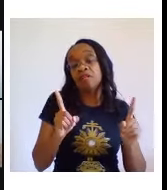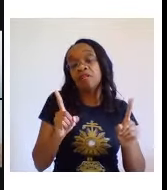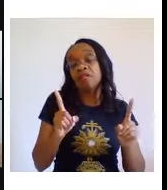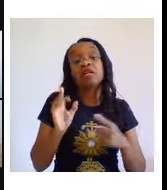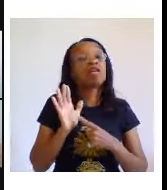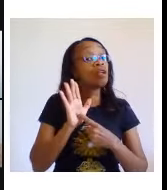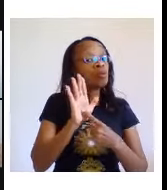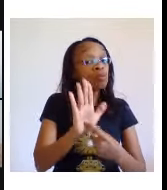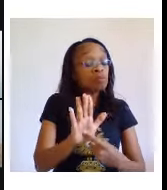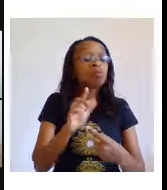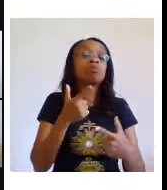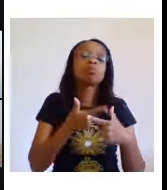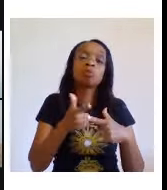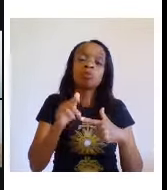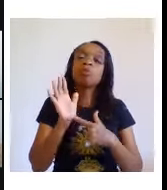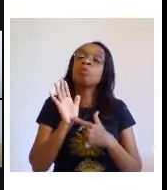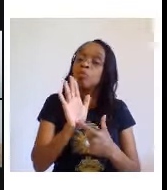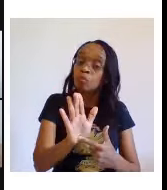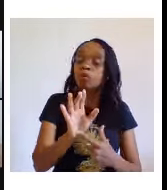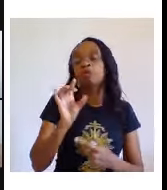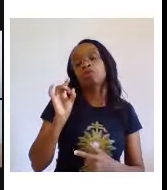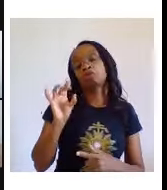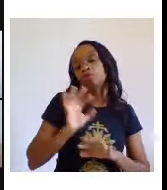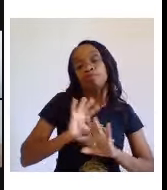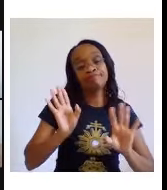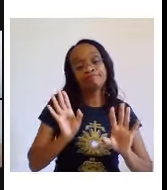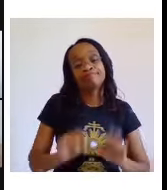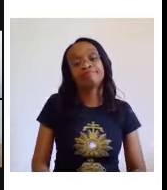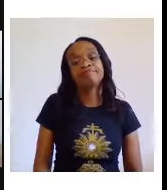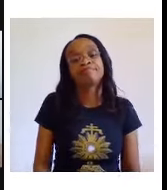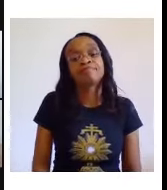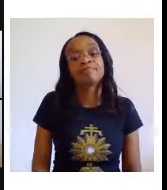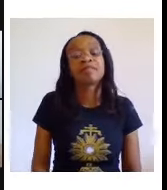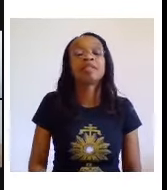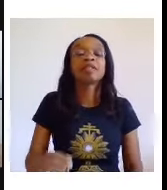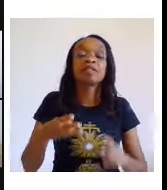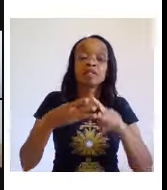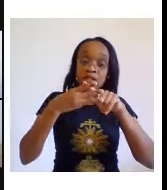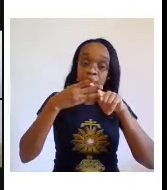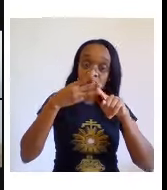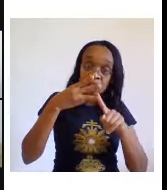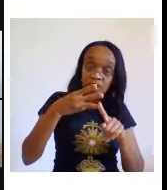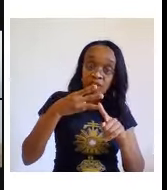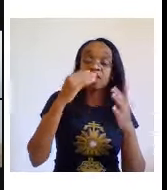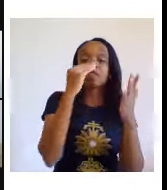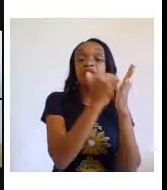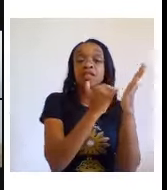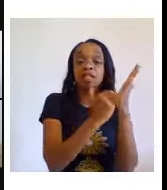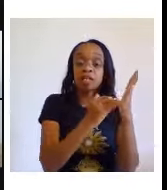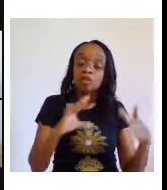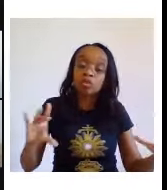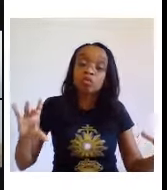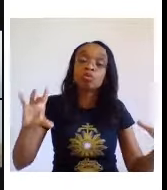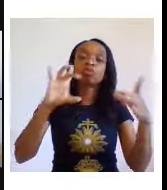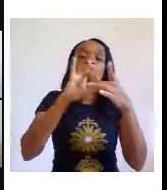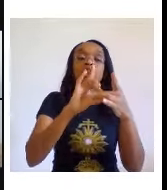julgar relevante. Então, são basicamente três relatórios que se